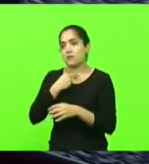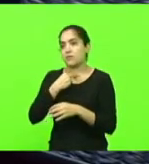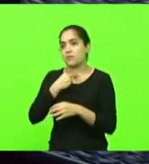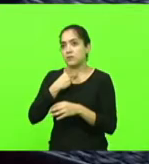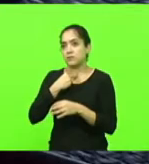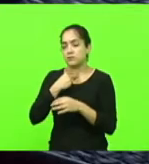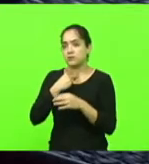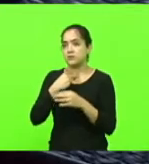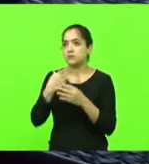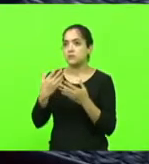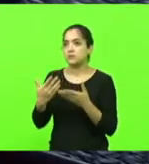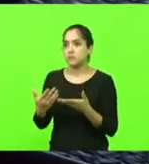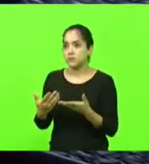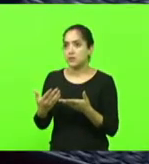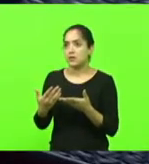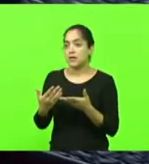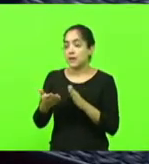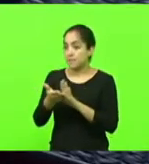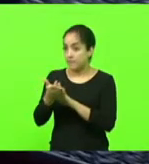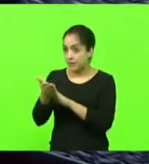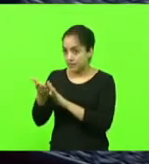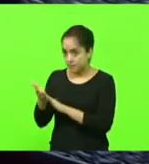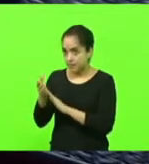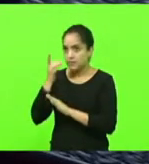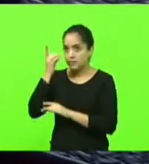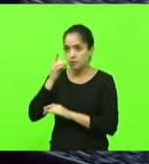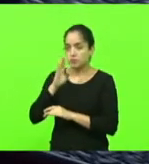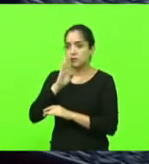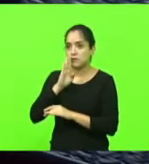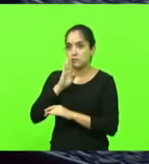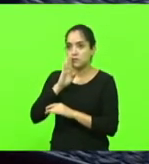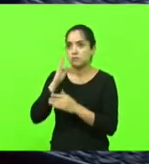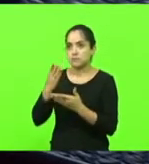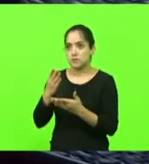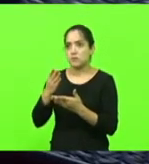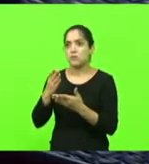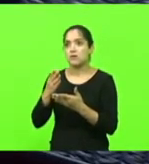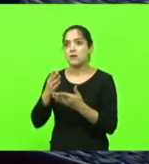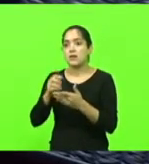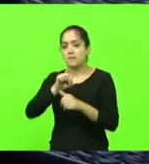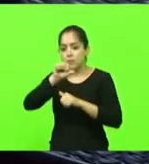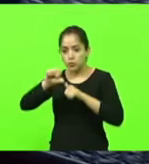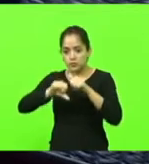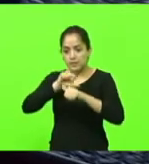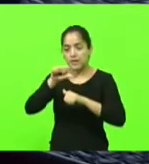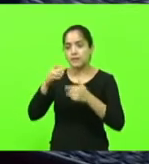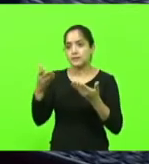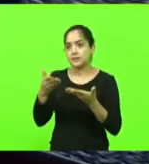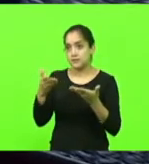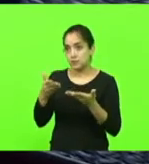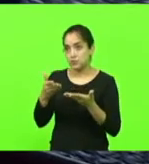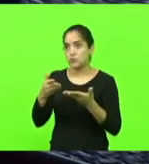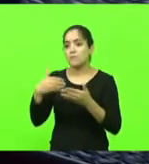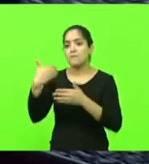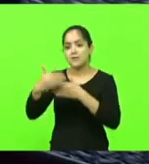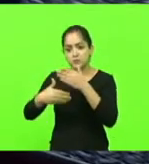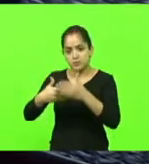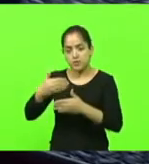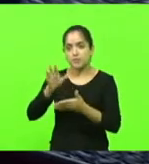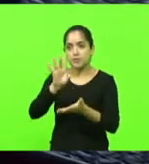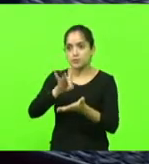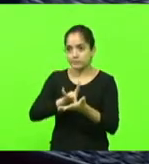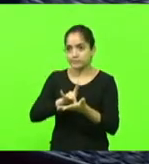por mais esse teu tempinho, e parabéns, Berlanda, por tentar corrigir esse erro que vem acontecendo, infelizmente, mesmo depois da sanção da